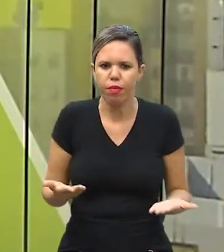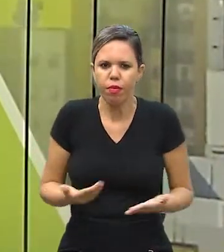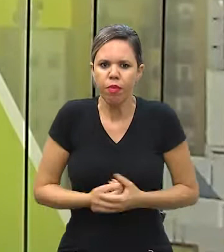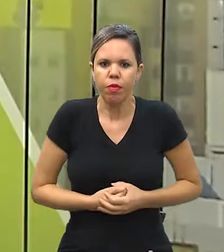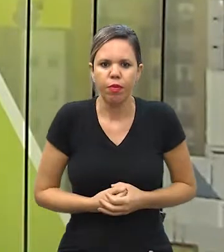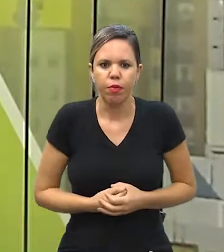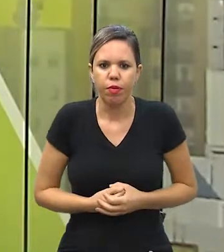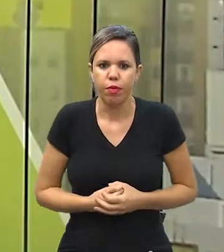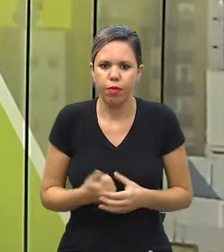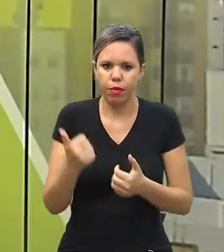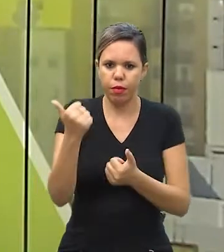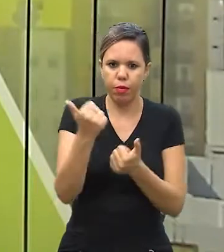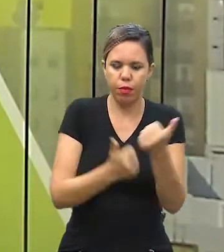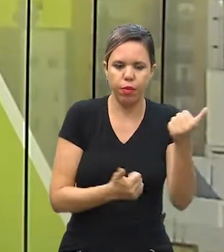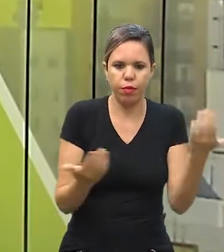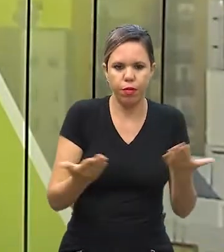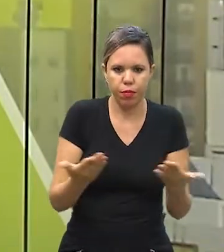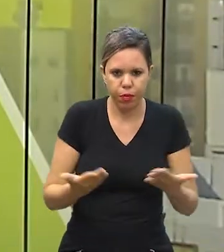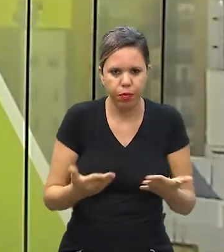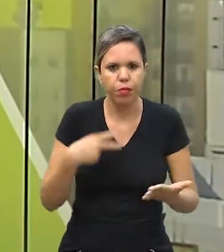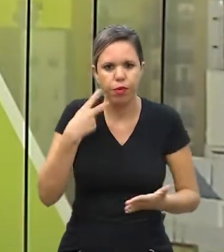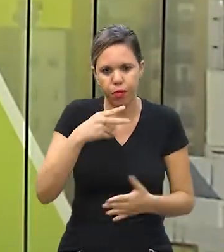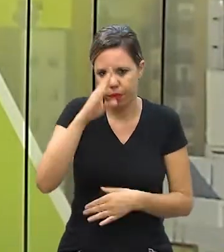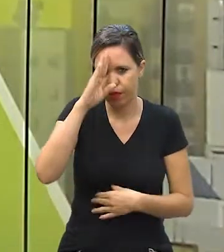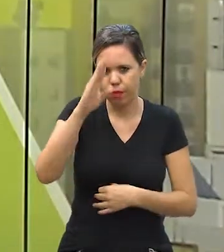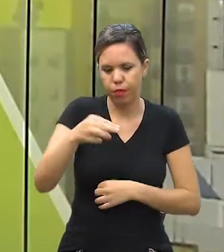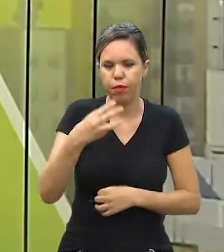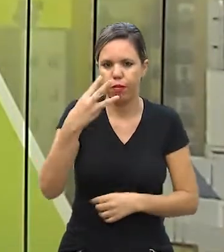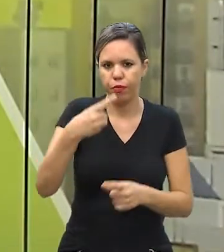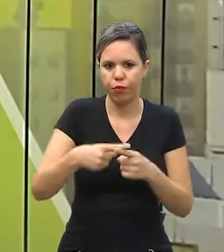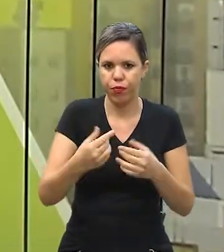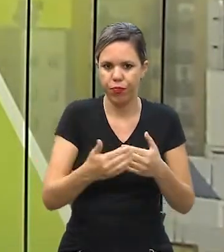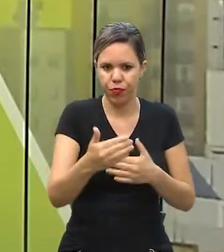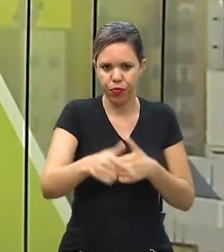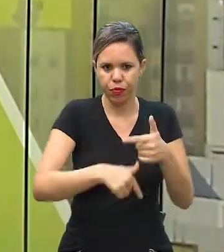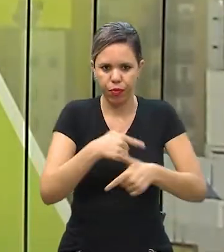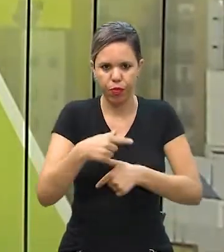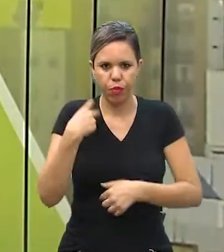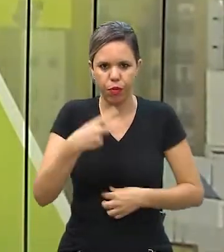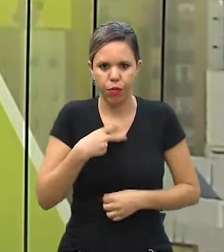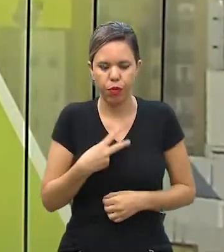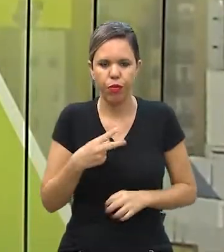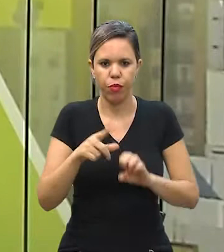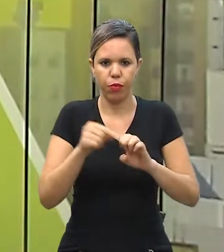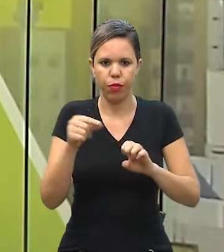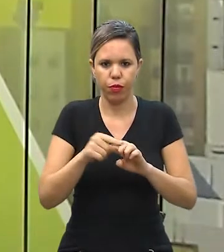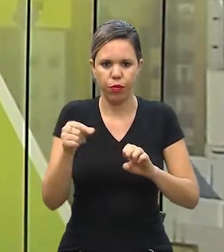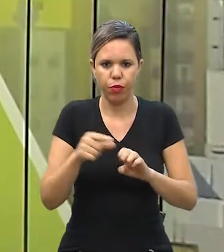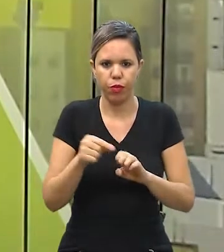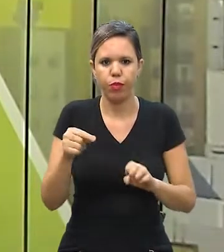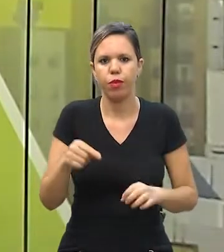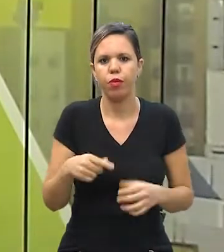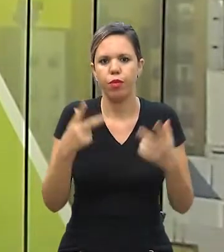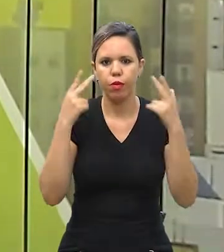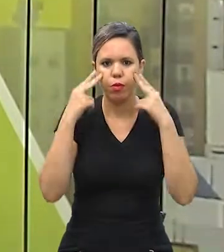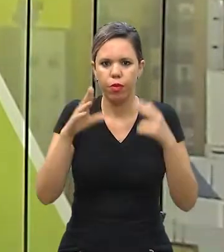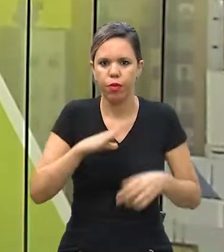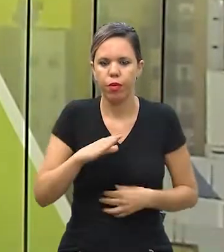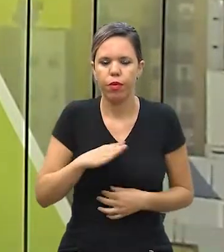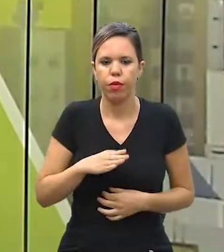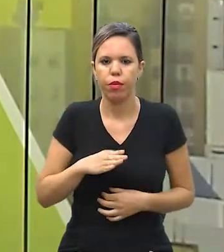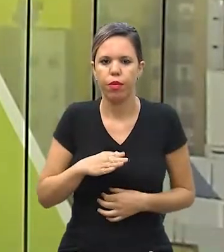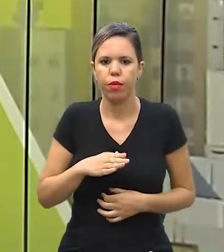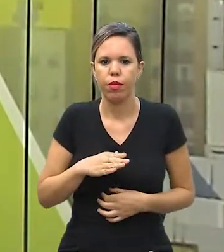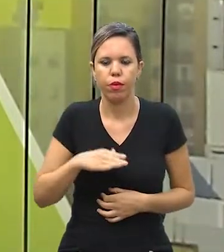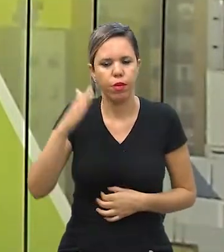entre suplente e agora titular, está no terceiro mandato. É microempreendedor, natural de Cianorte,